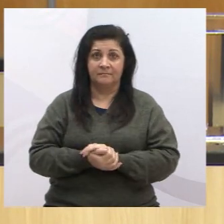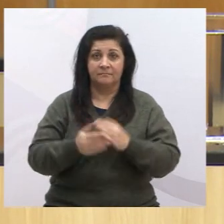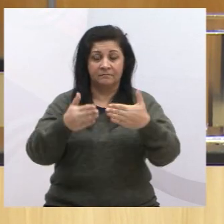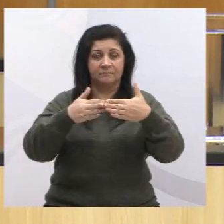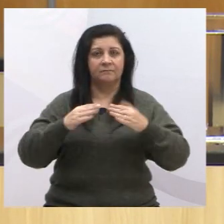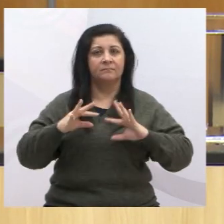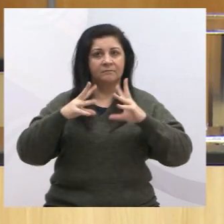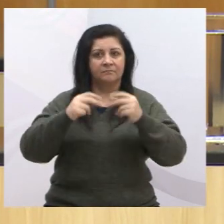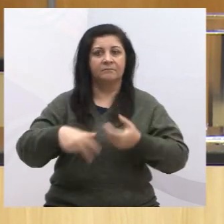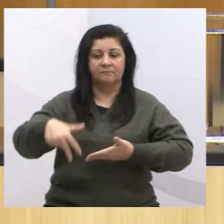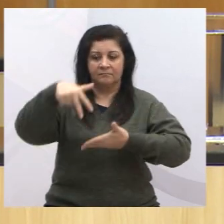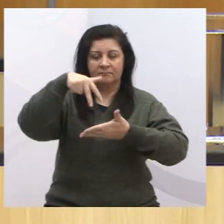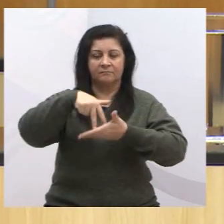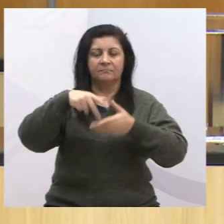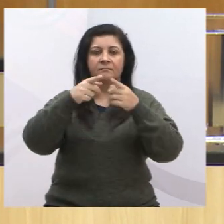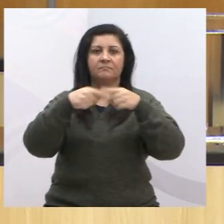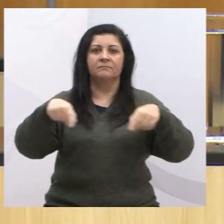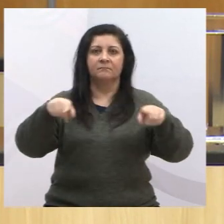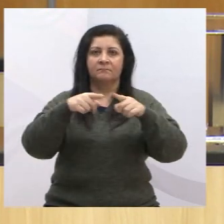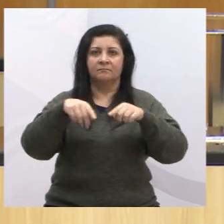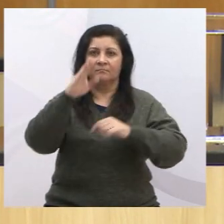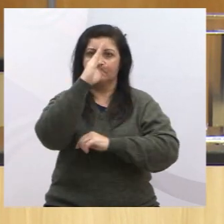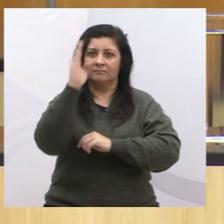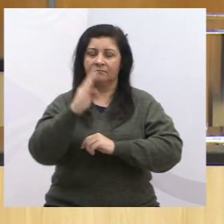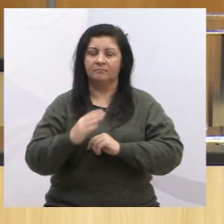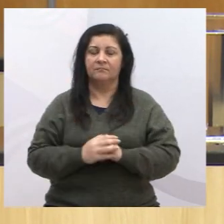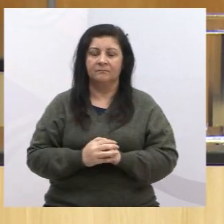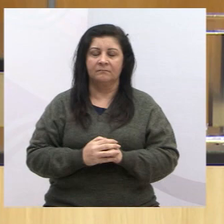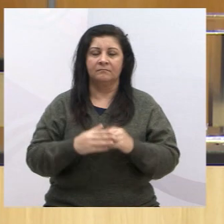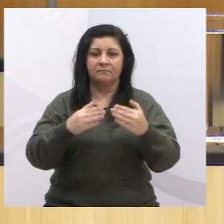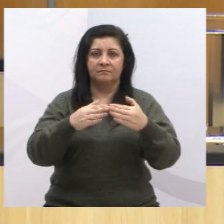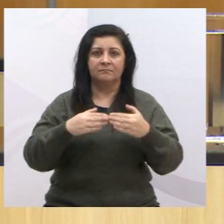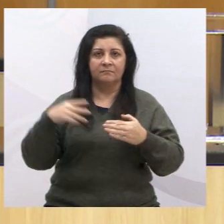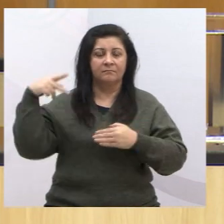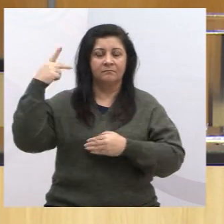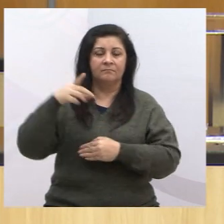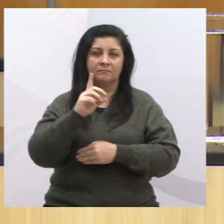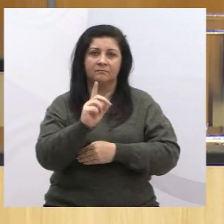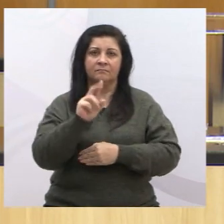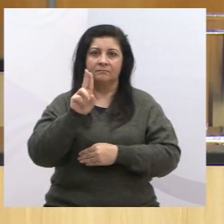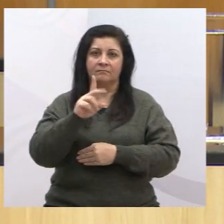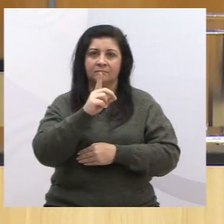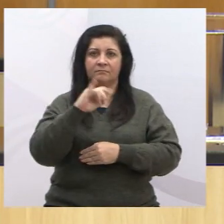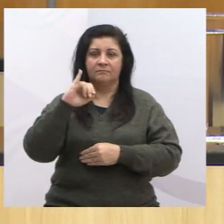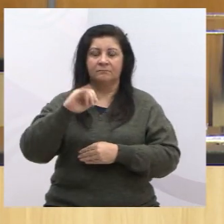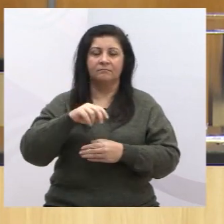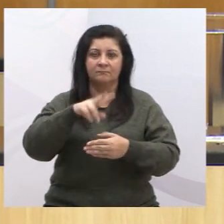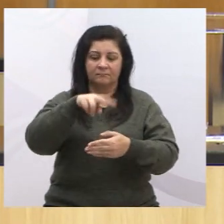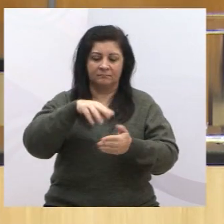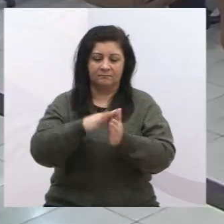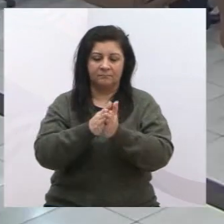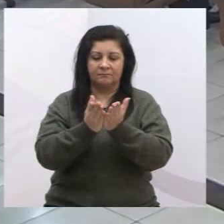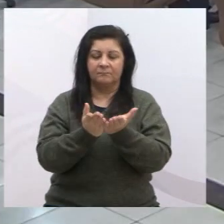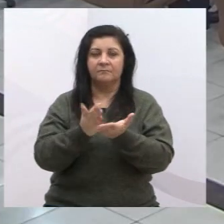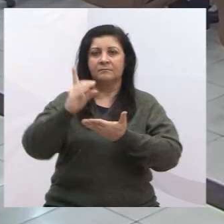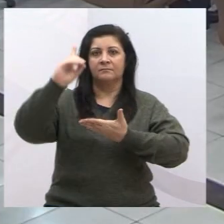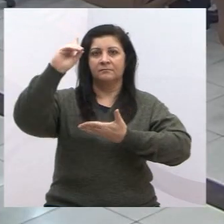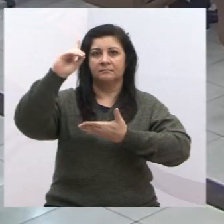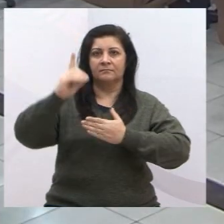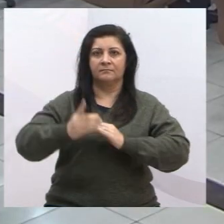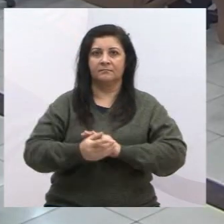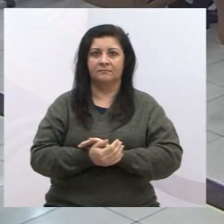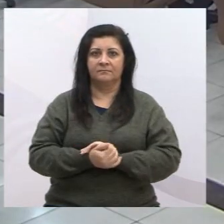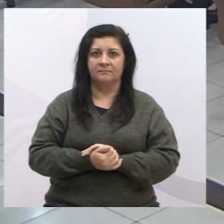que se levantem para a execução do hino nacional brasileiro e peço ao vereador Dudi que, após a execução do hino, proceda à leitura de um trecho da Bíblia.